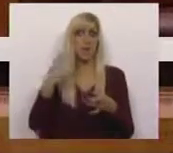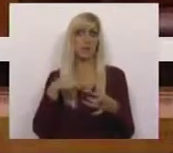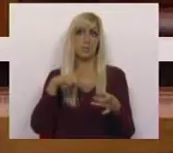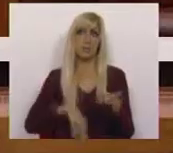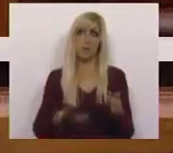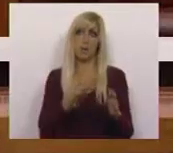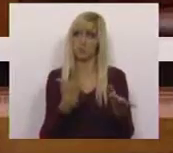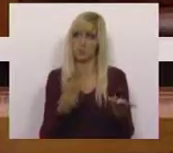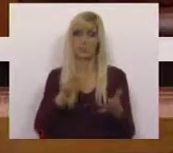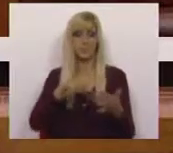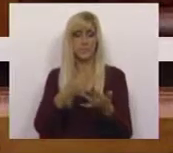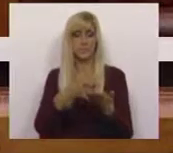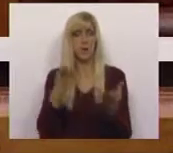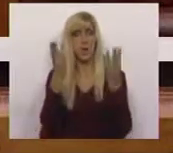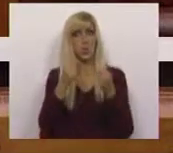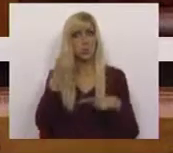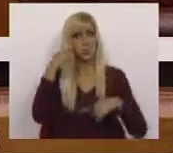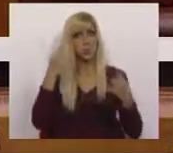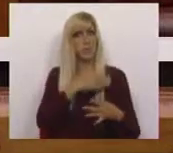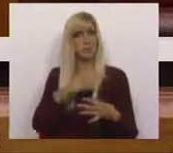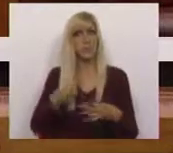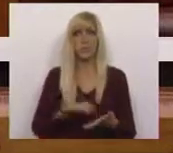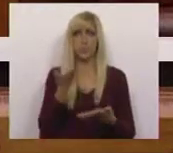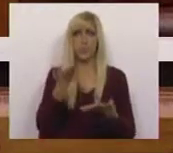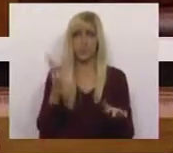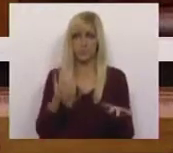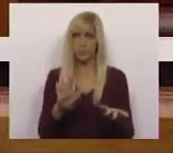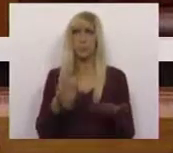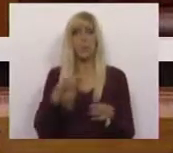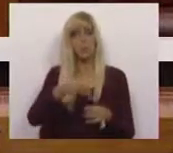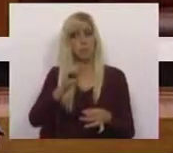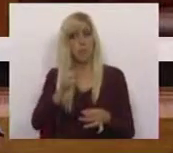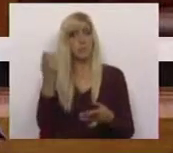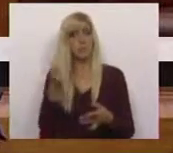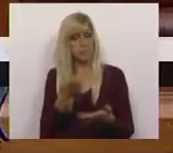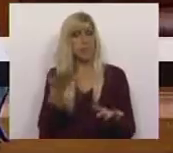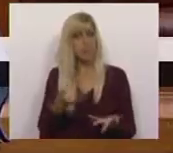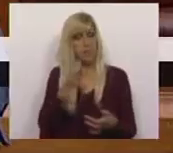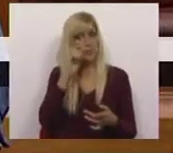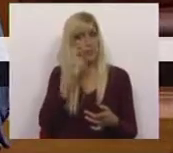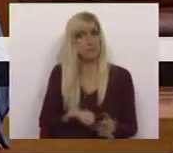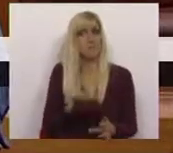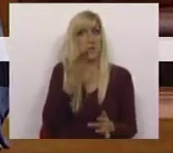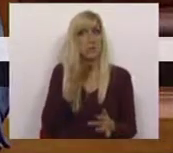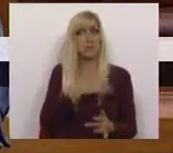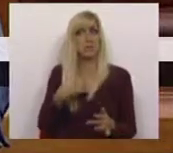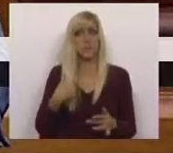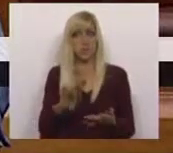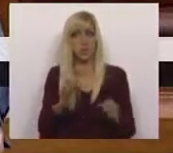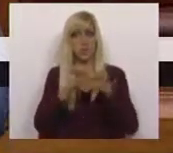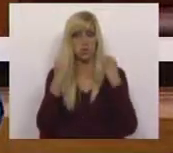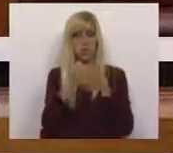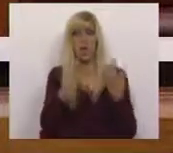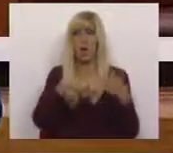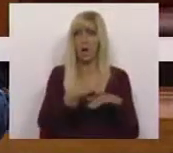e, portanto, para gerar contas públicas mais saudáveis. O PS deveria ser mais defensor do bem-estar da nossa